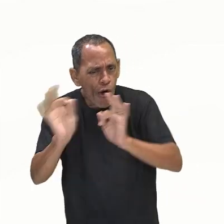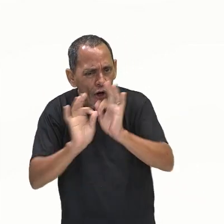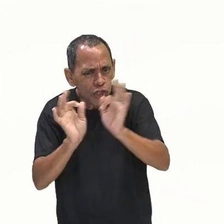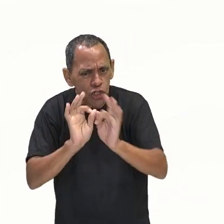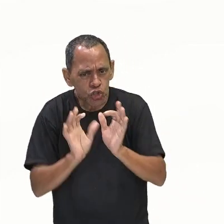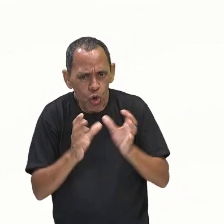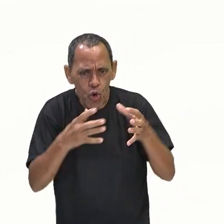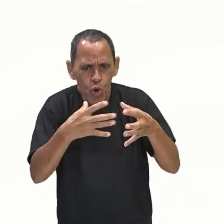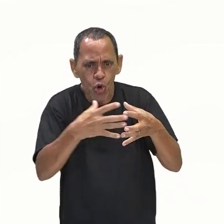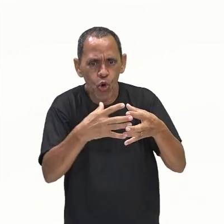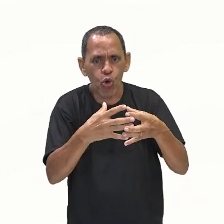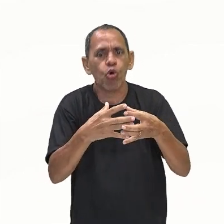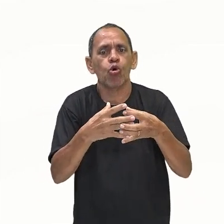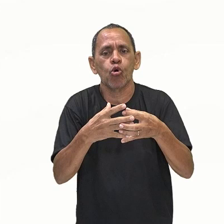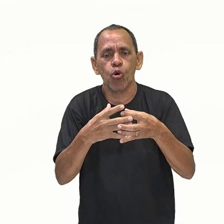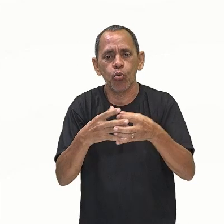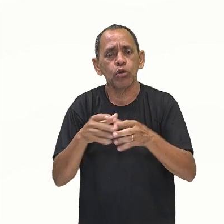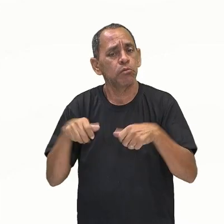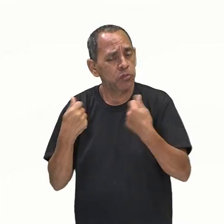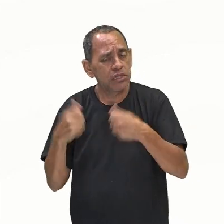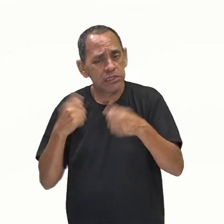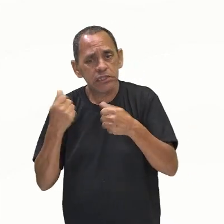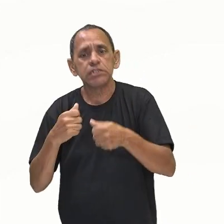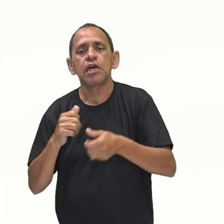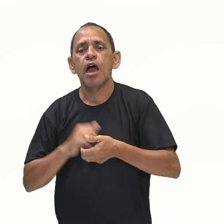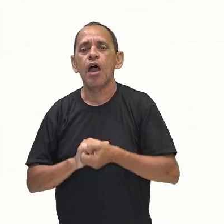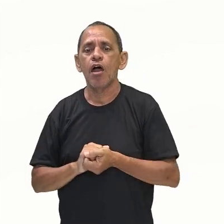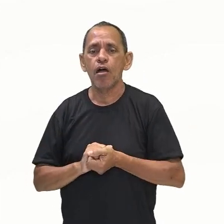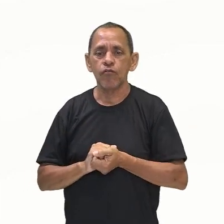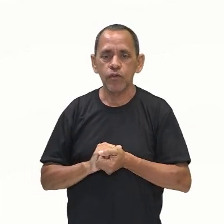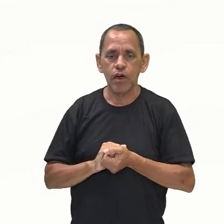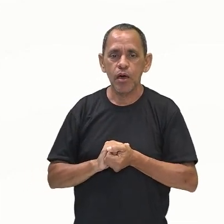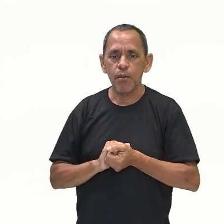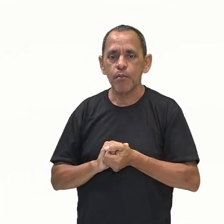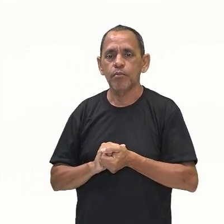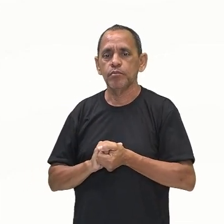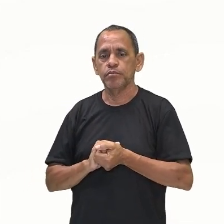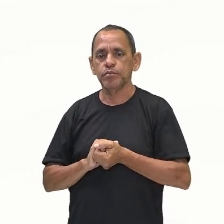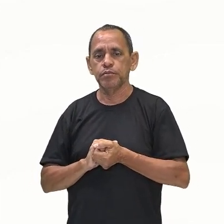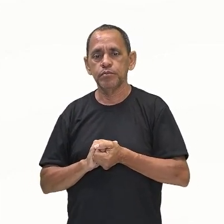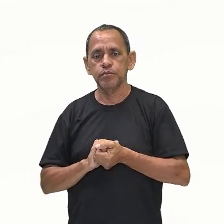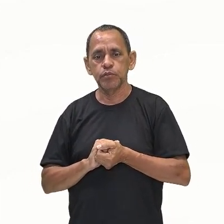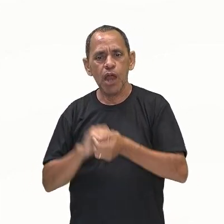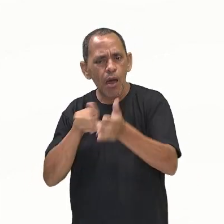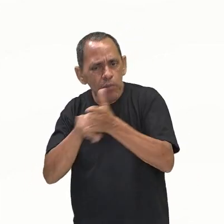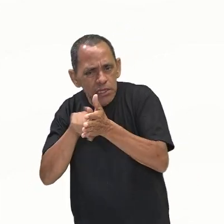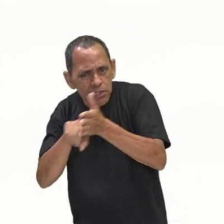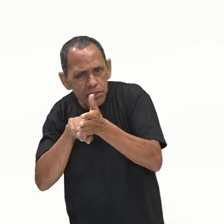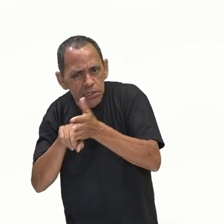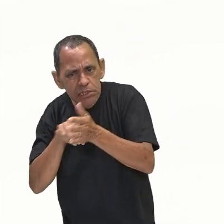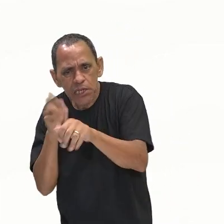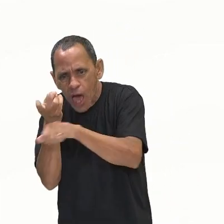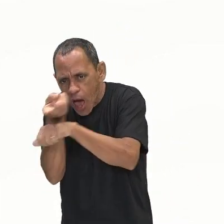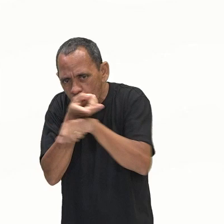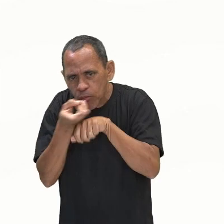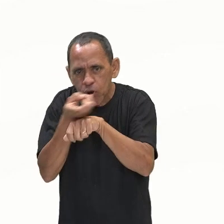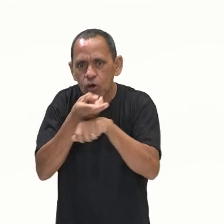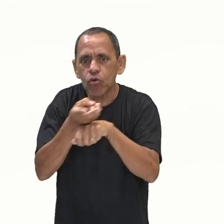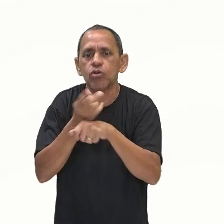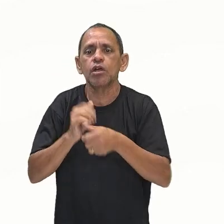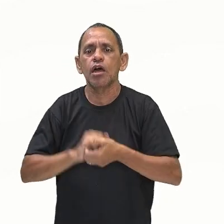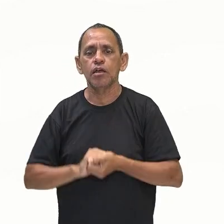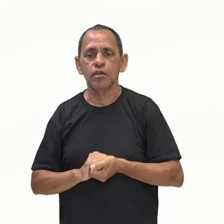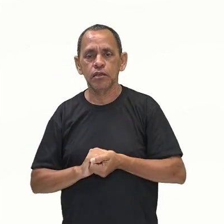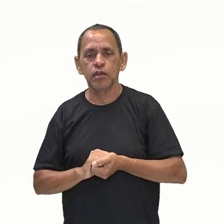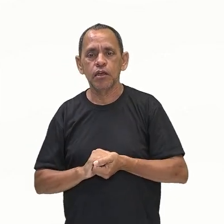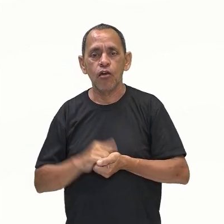necessário para conquistar o famoso Eldorado. Todo mundo aí já ouviu falar nessa história de que